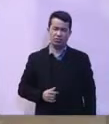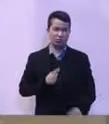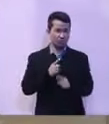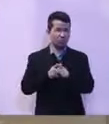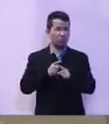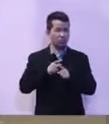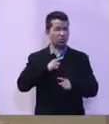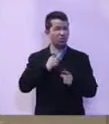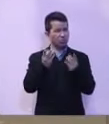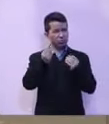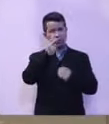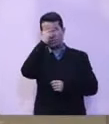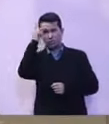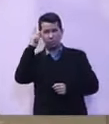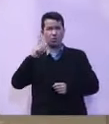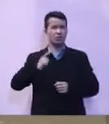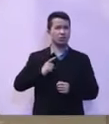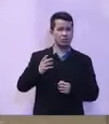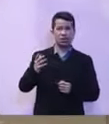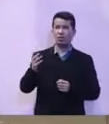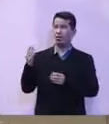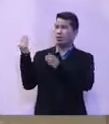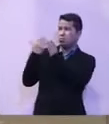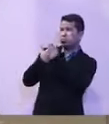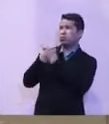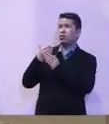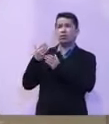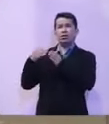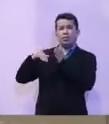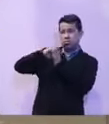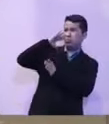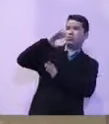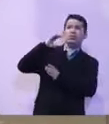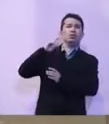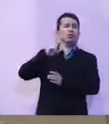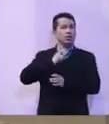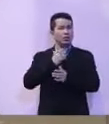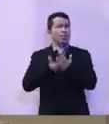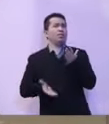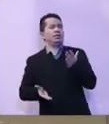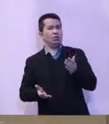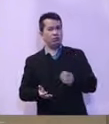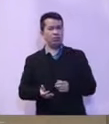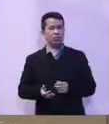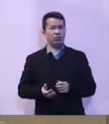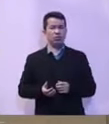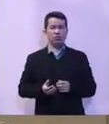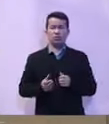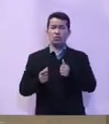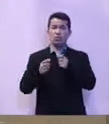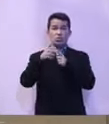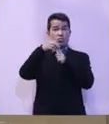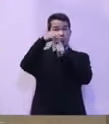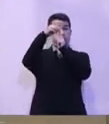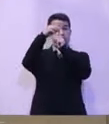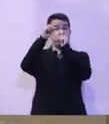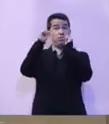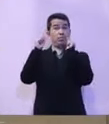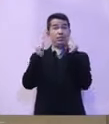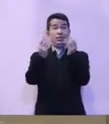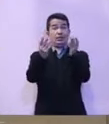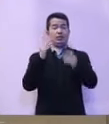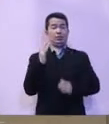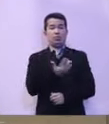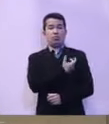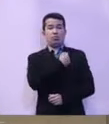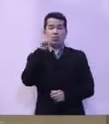sabe, a única maneira de nós sermos salvos é se Jesus colocar o nosso nome no livro da